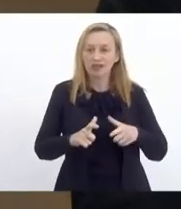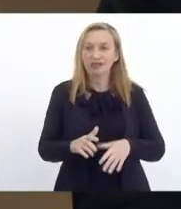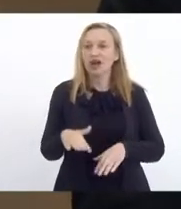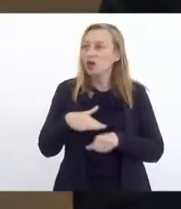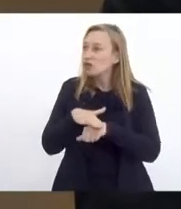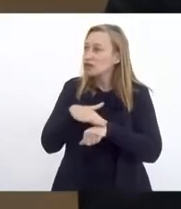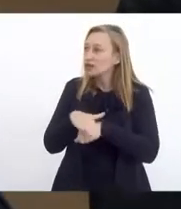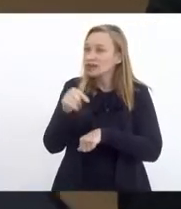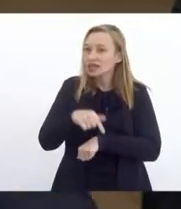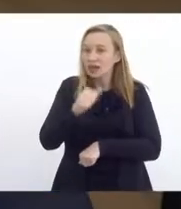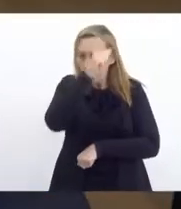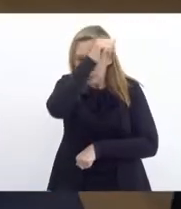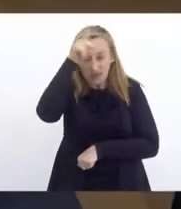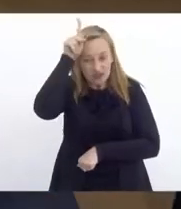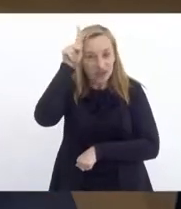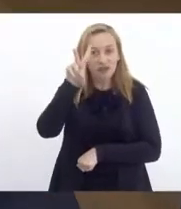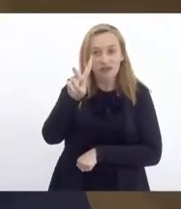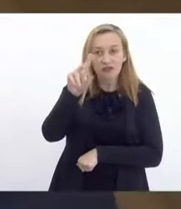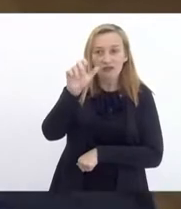conversando aqui com o prefeito Vladimir.